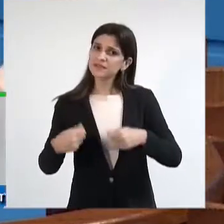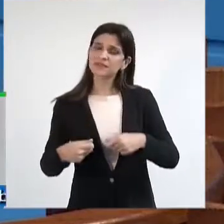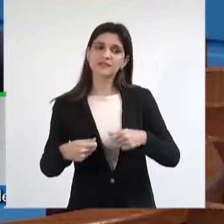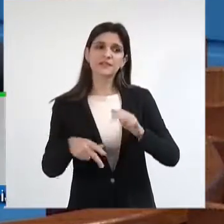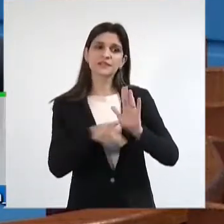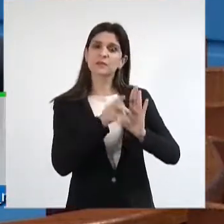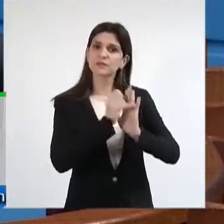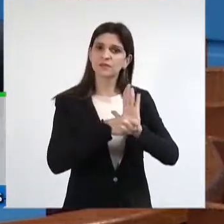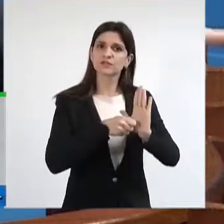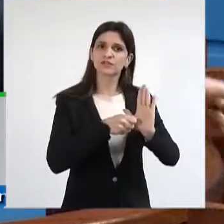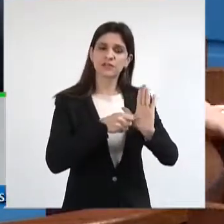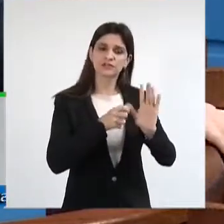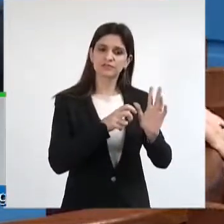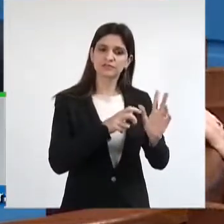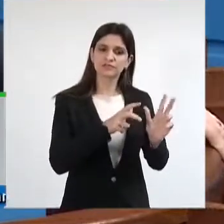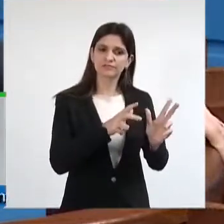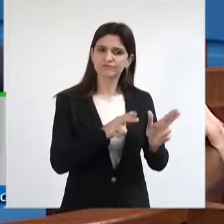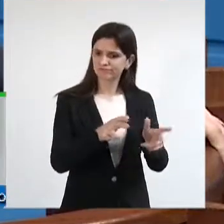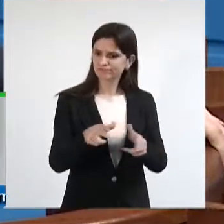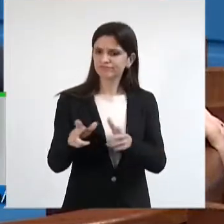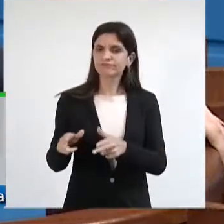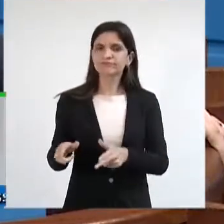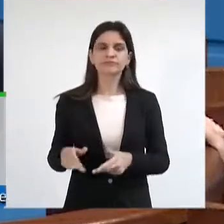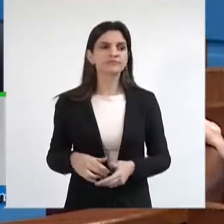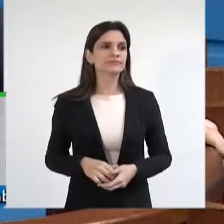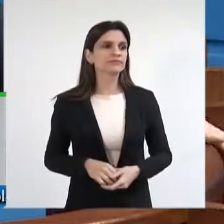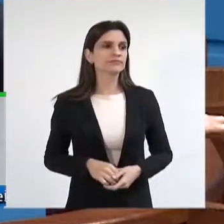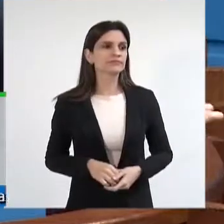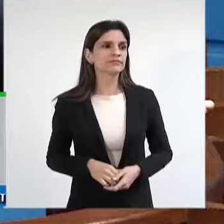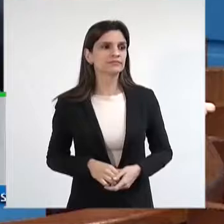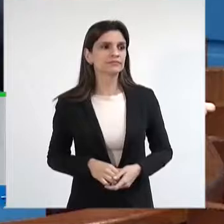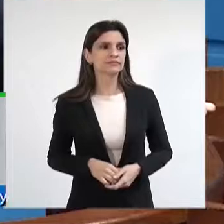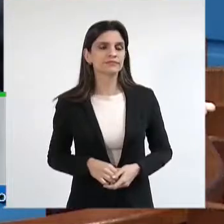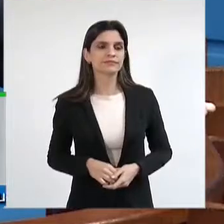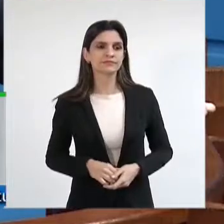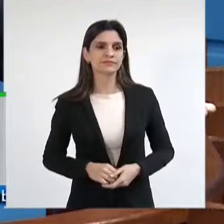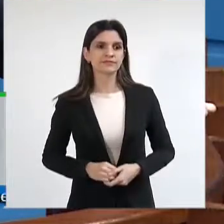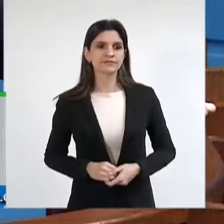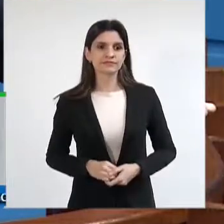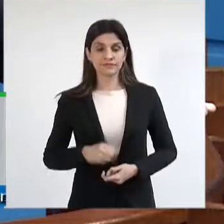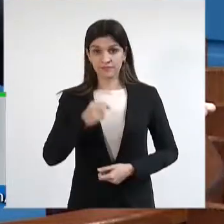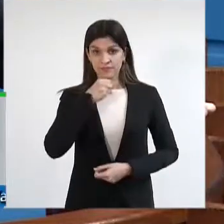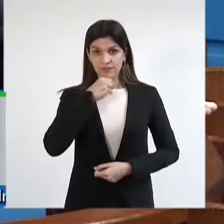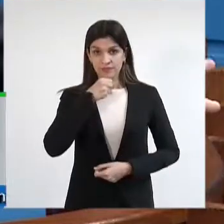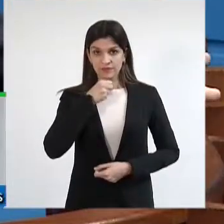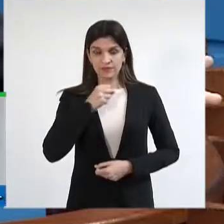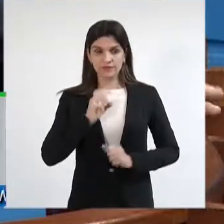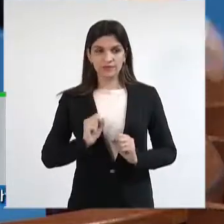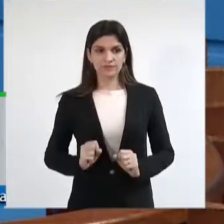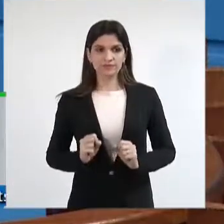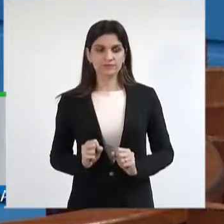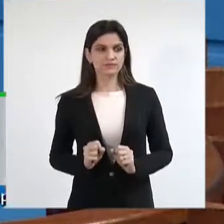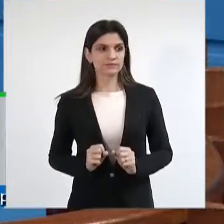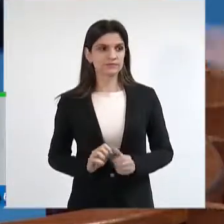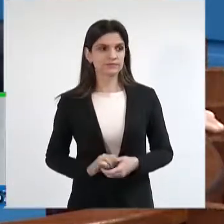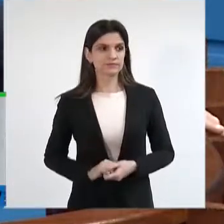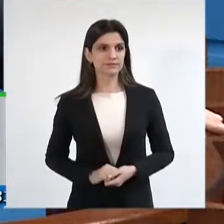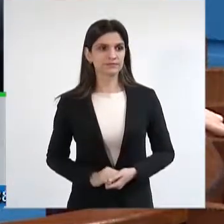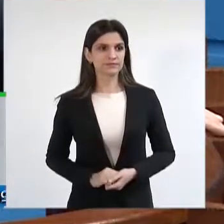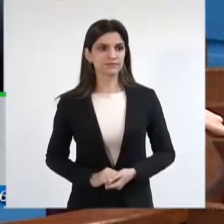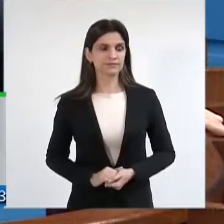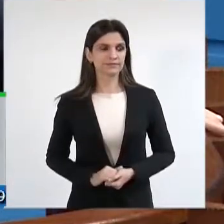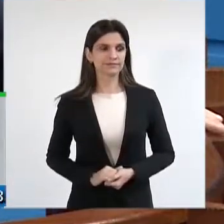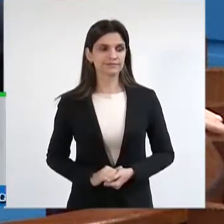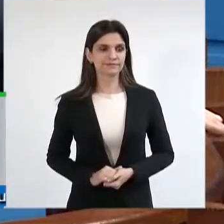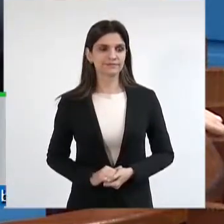não é, mas não tem nenhum. Deixa eu falar um pouquinho, deputado. É que já acabou o tempo ali. Puxa vida, viu? Eu não sei agora como é que eu faço, fica na mão do